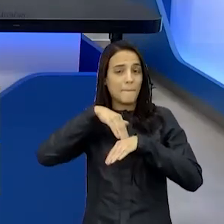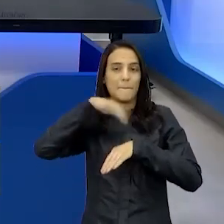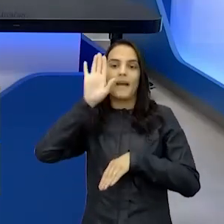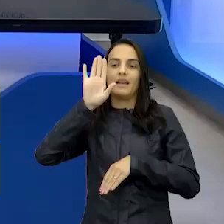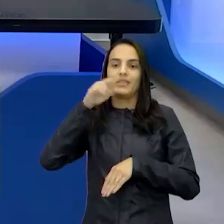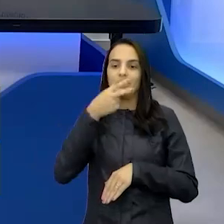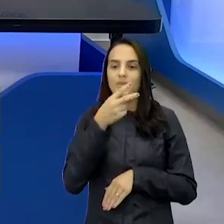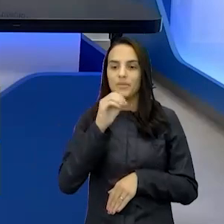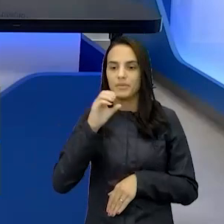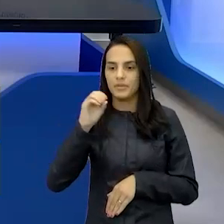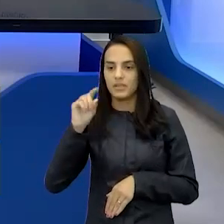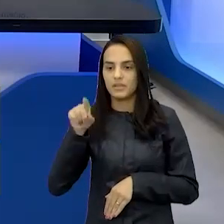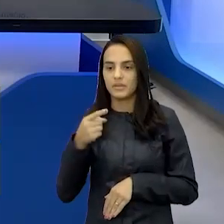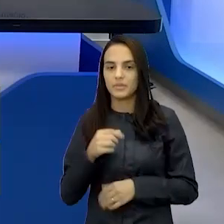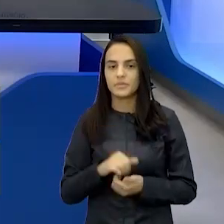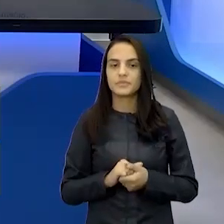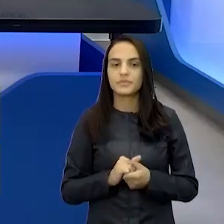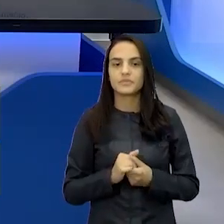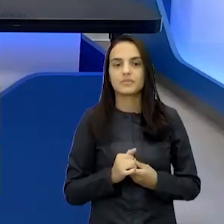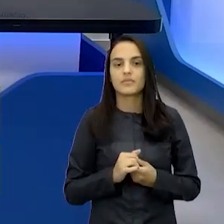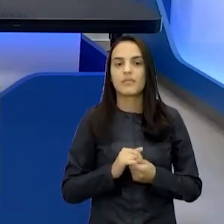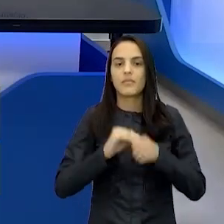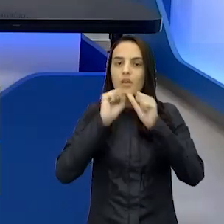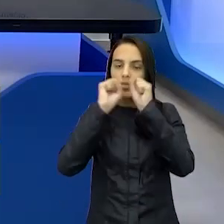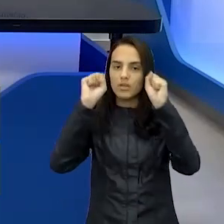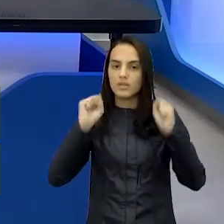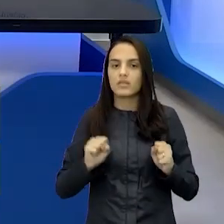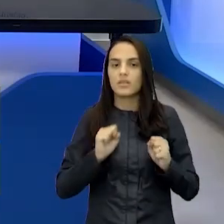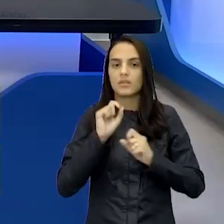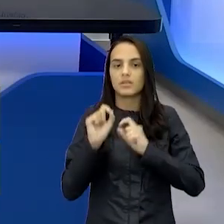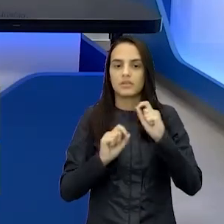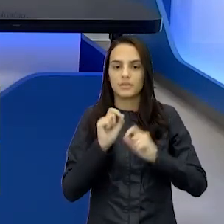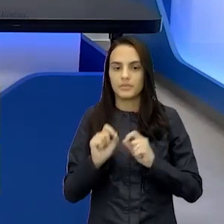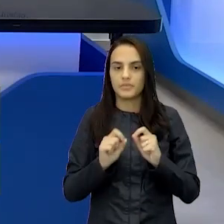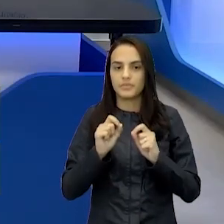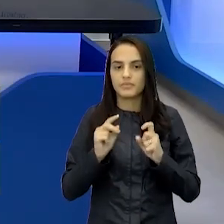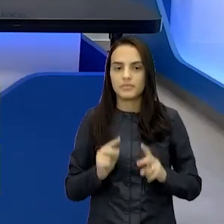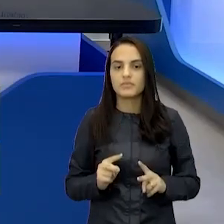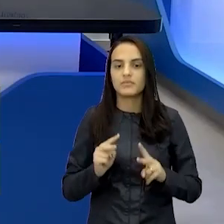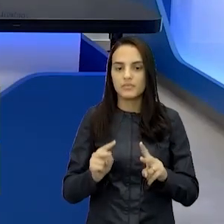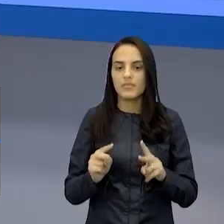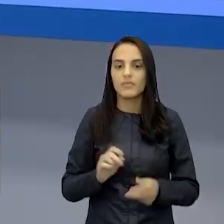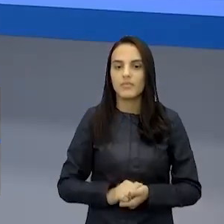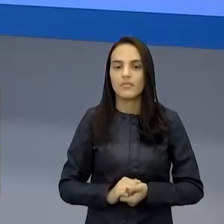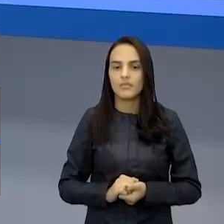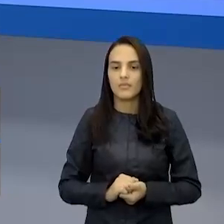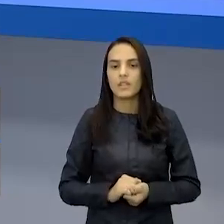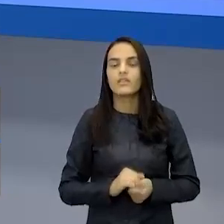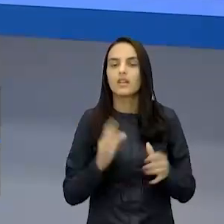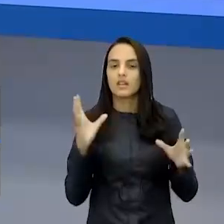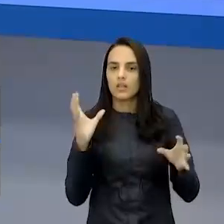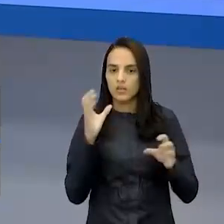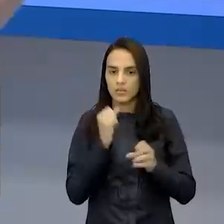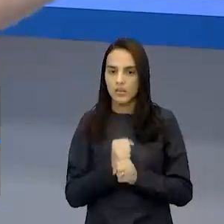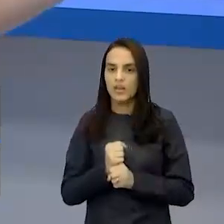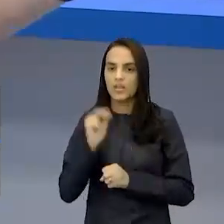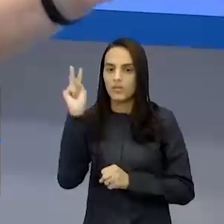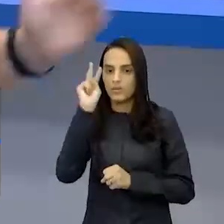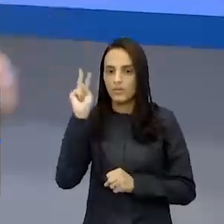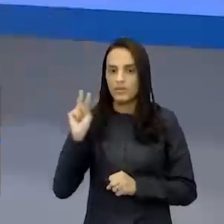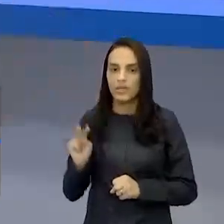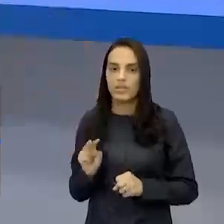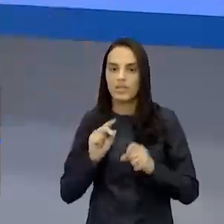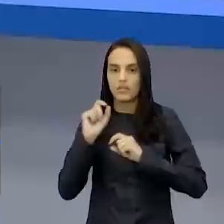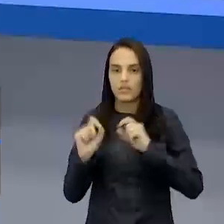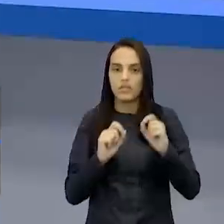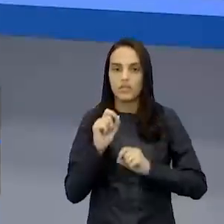que 200 mil. E aí um dos tipos de sistema é esse sistema de amortização constante. Exatamente. E aí ele vai calcular o valor da amortização. A amortização